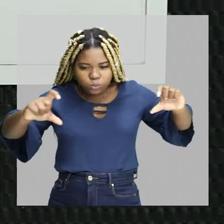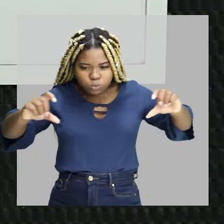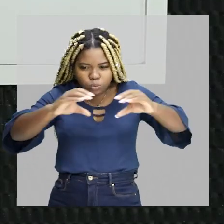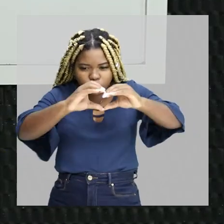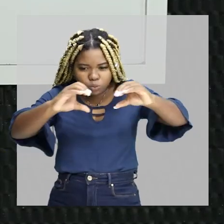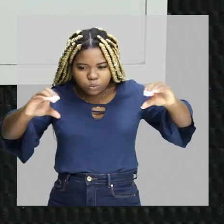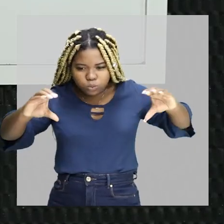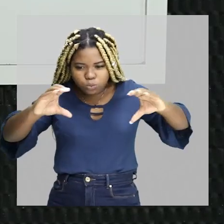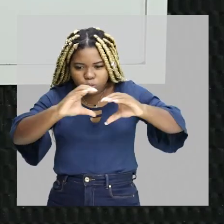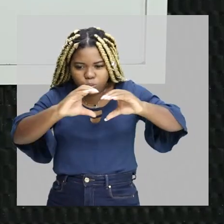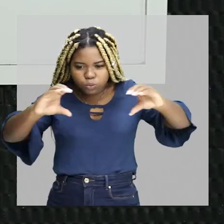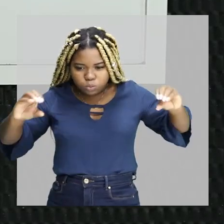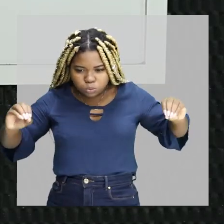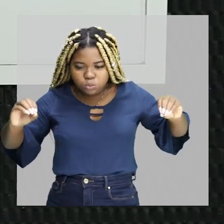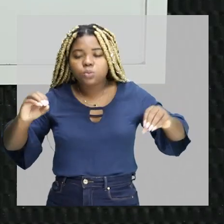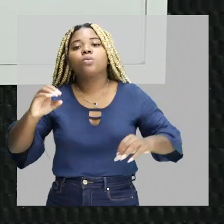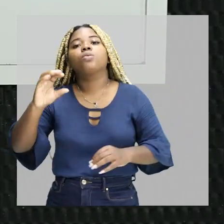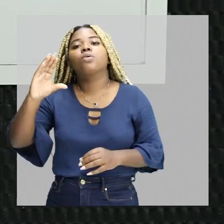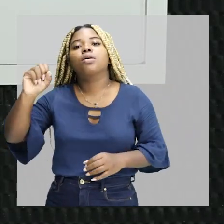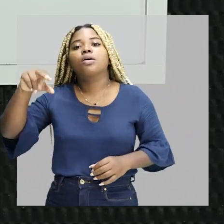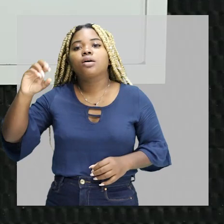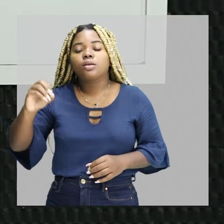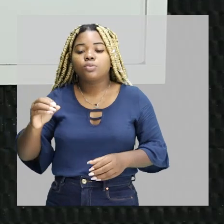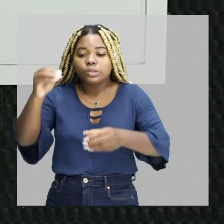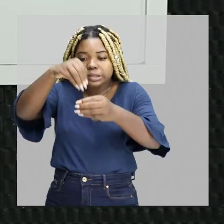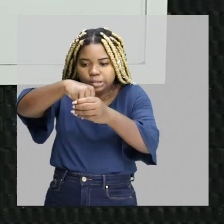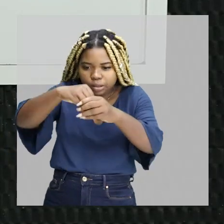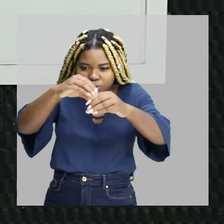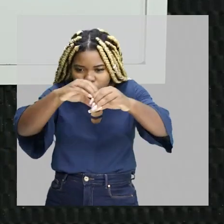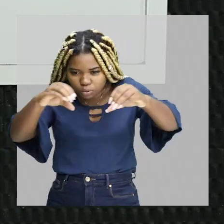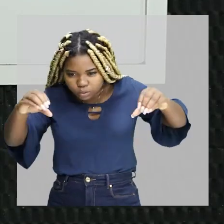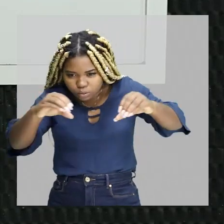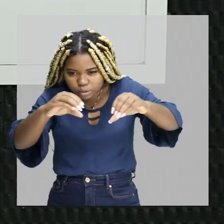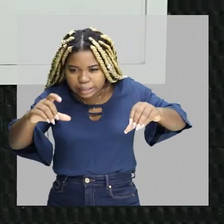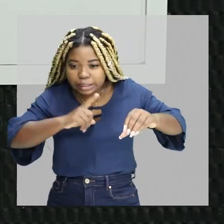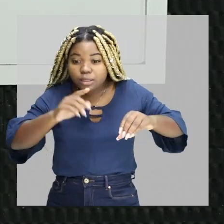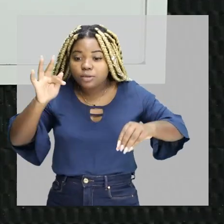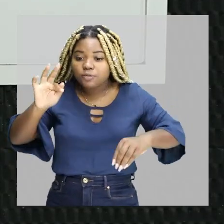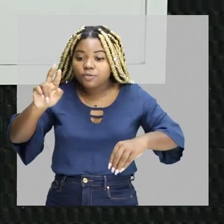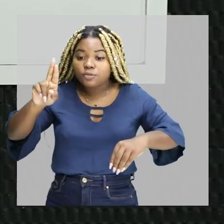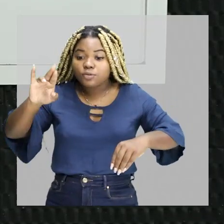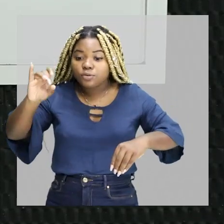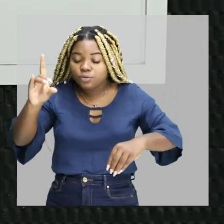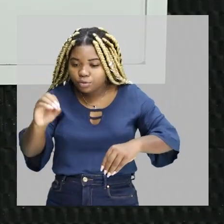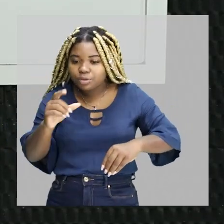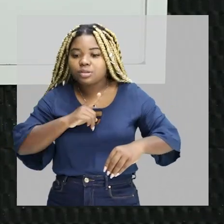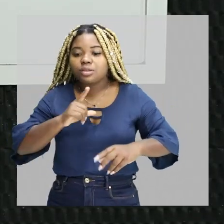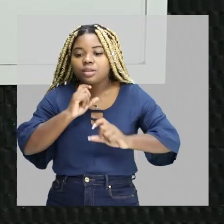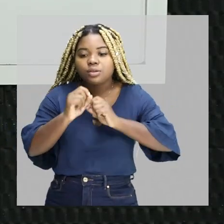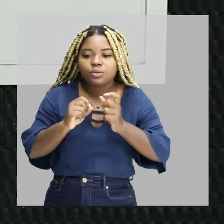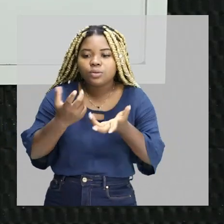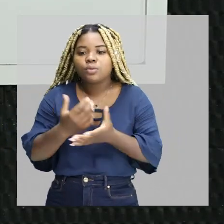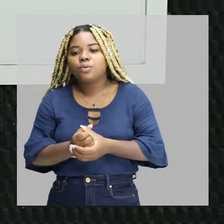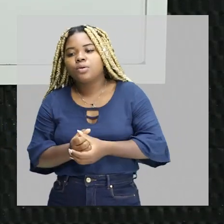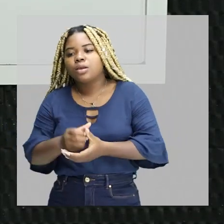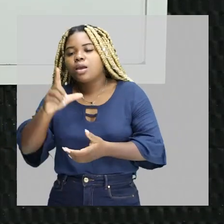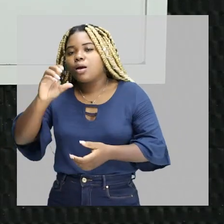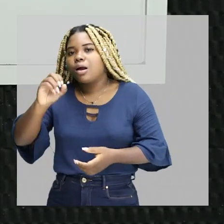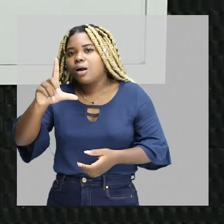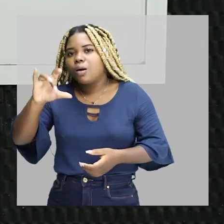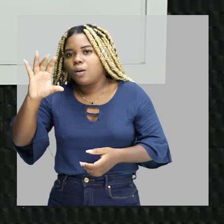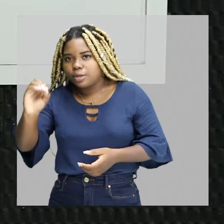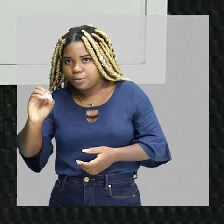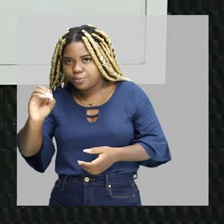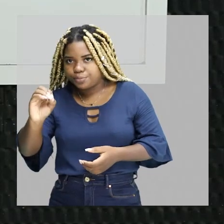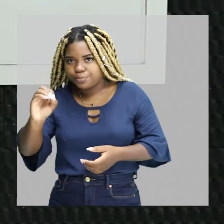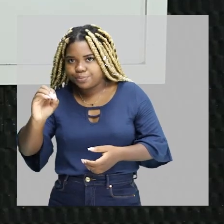que dentro dele existe um fluido, certo? Existe o óleo de freio, como nós chamamos, né? O fluido de freio, que é o óleo